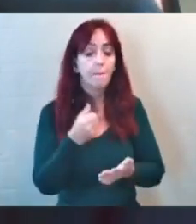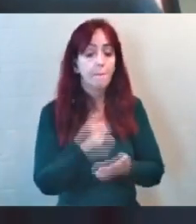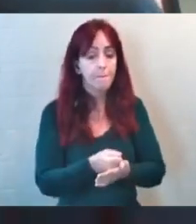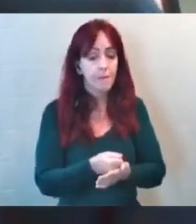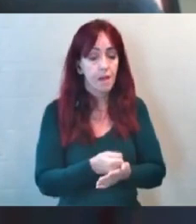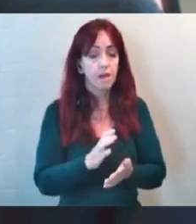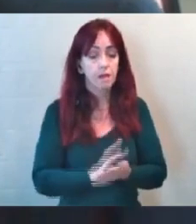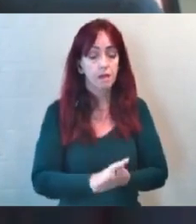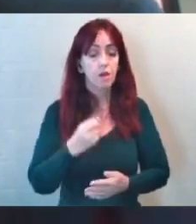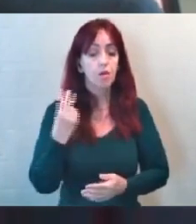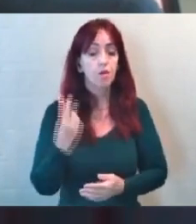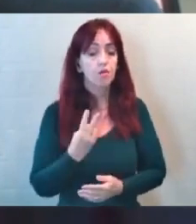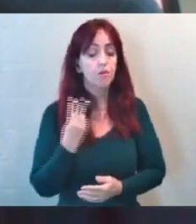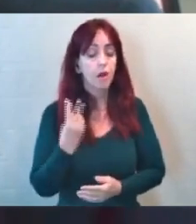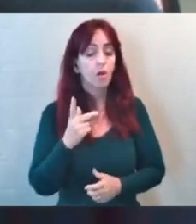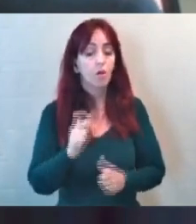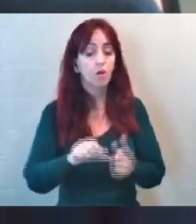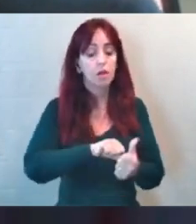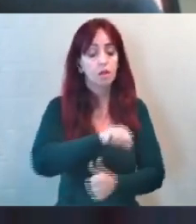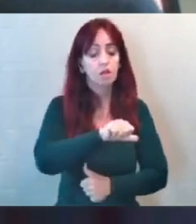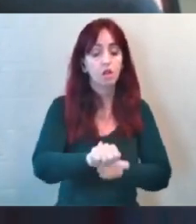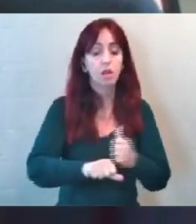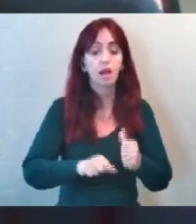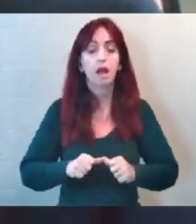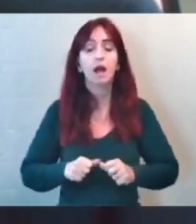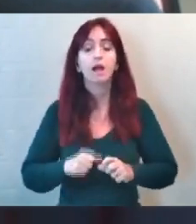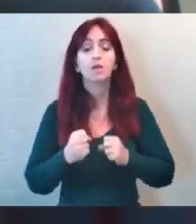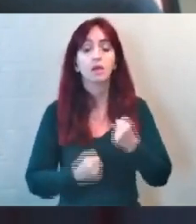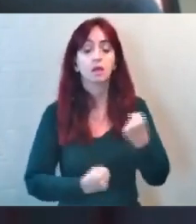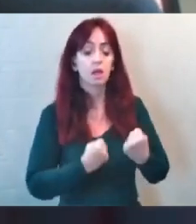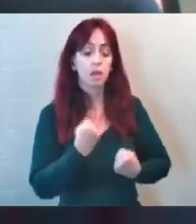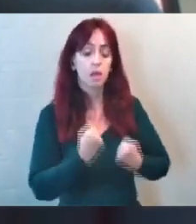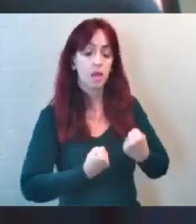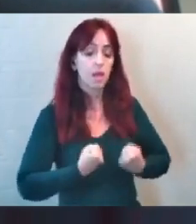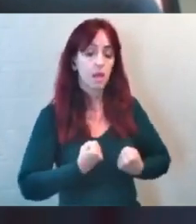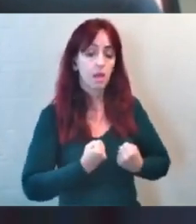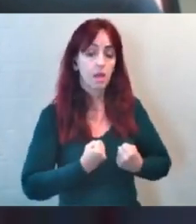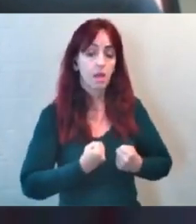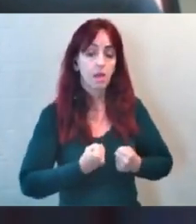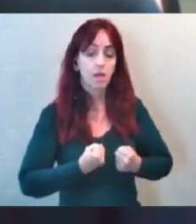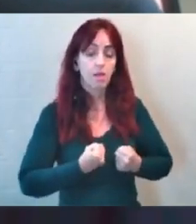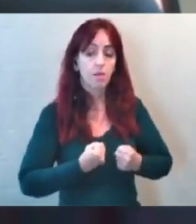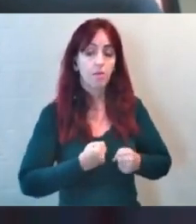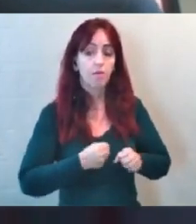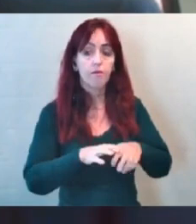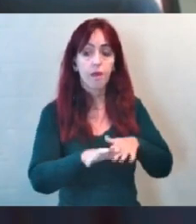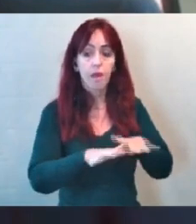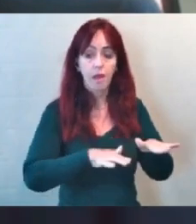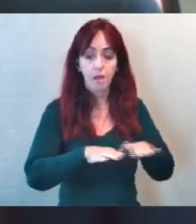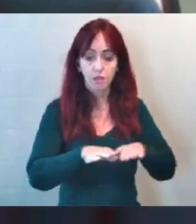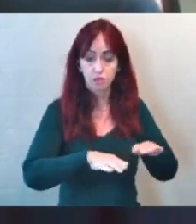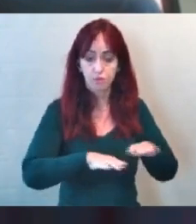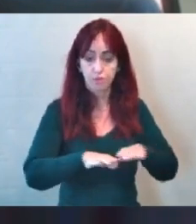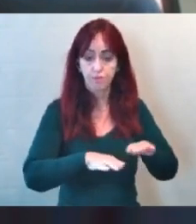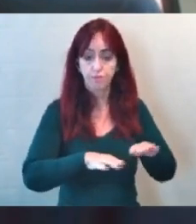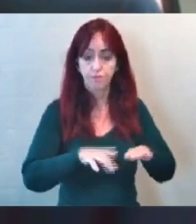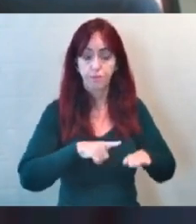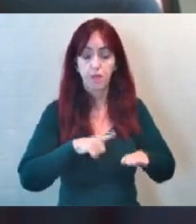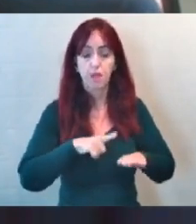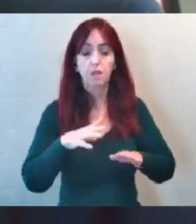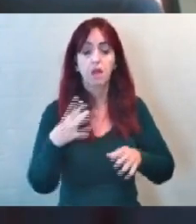valor é convertido em viagens e isso é contabilizado. E à medida que eles